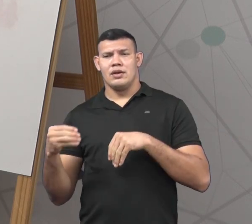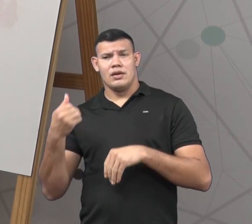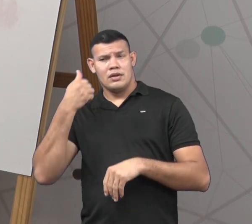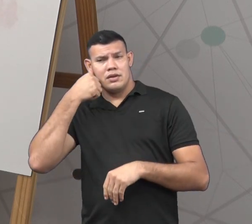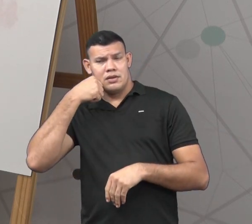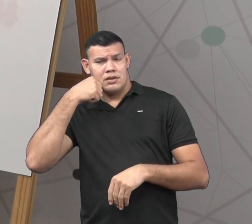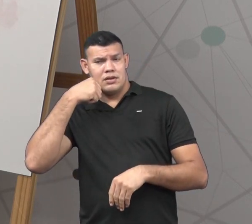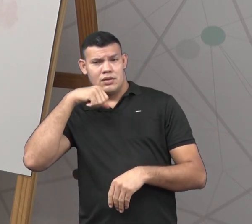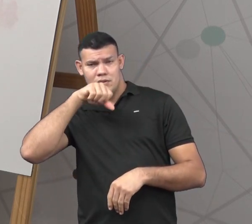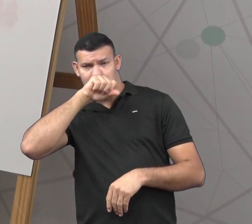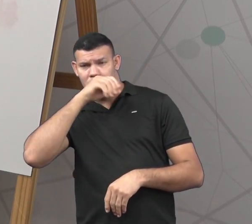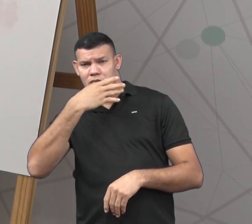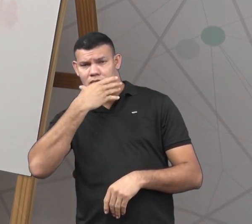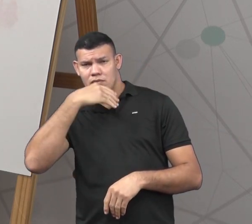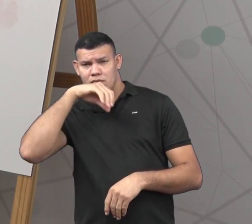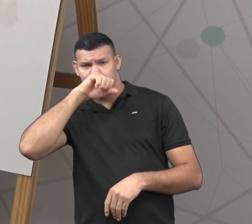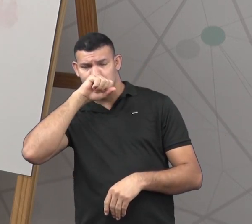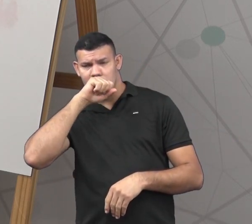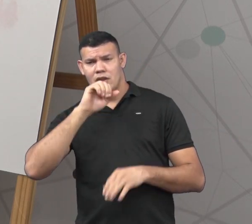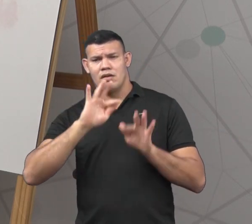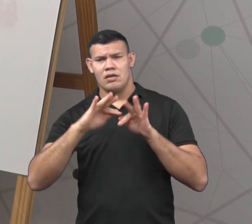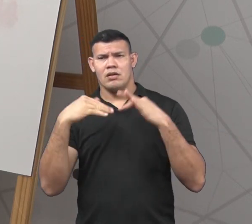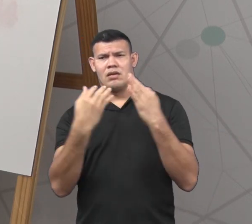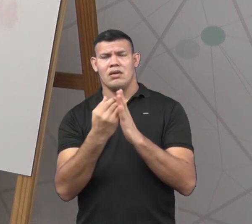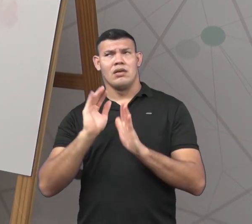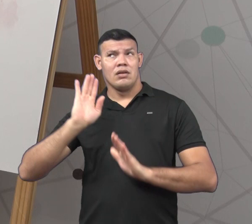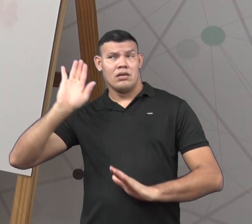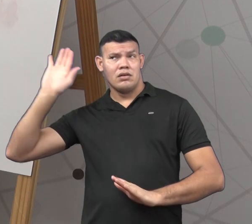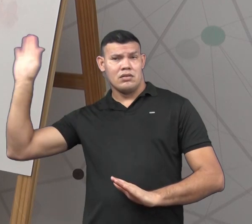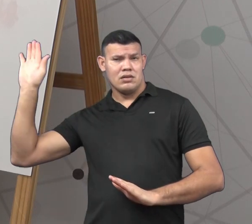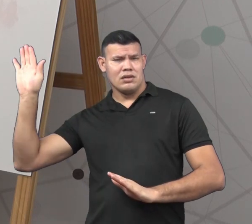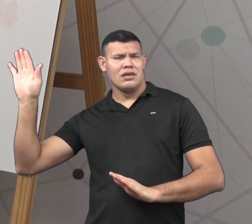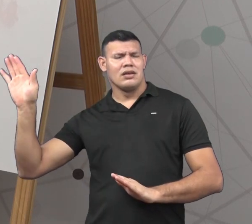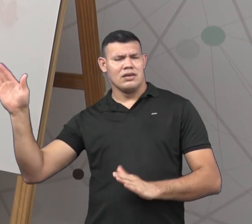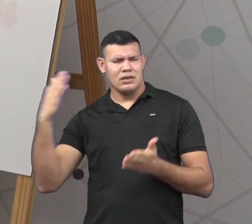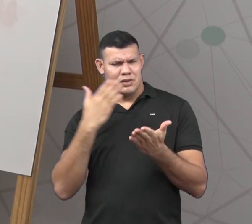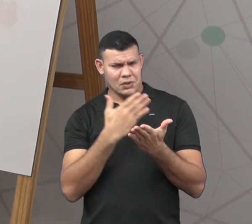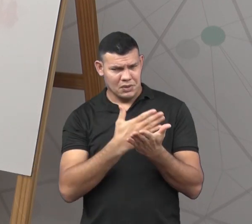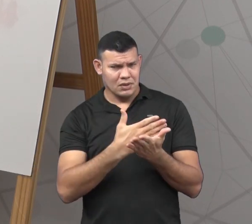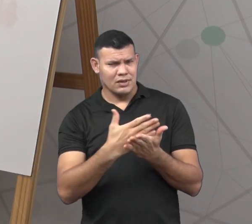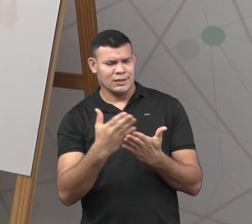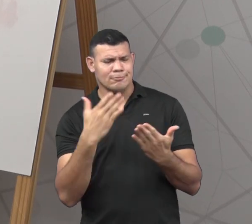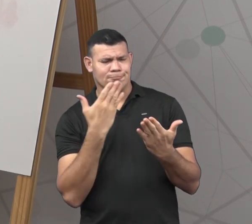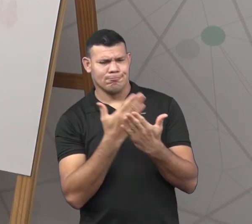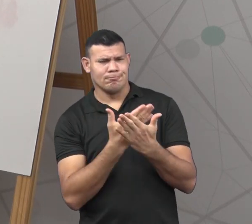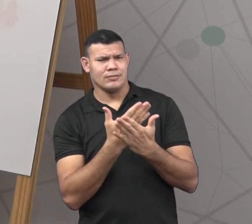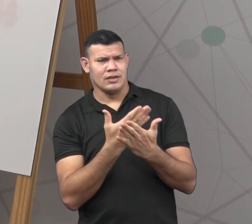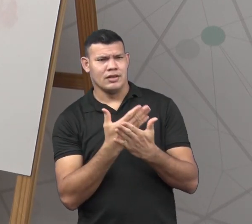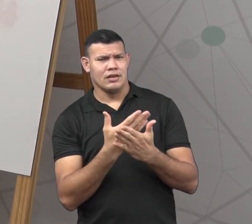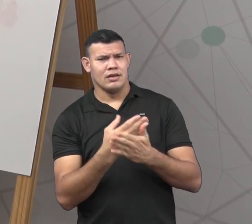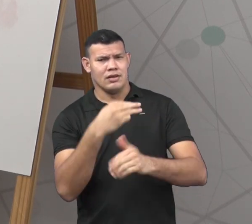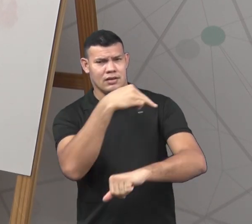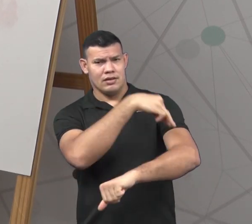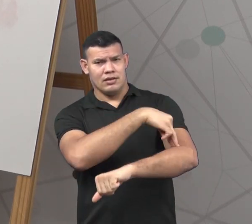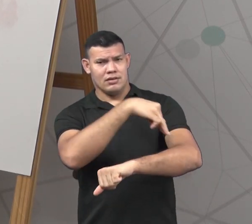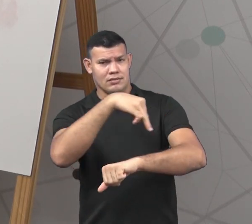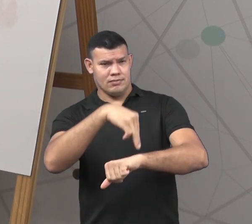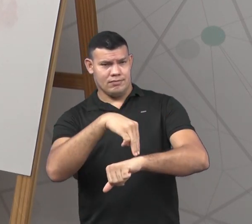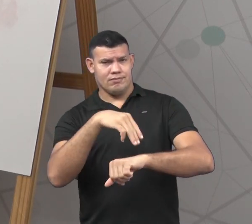alguns parentes lá, nós fomos para lá. Lá eu comecei meus estudos, eu iniciei magistério, tá? E depois eu vim para Rio